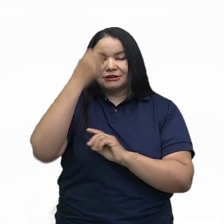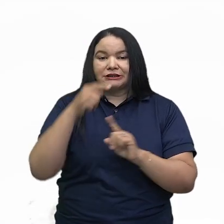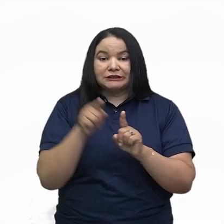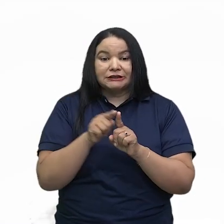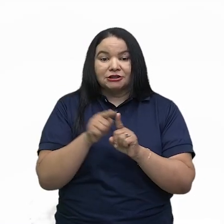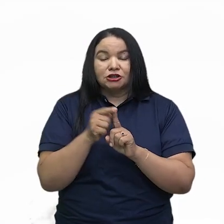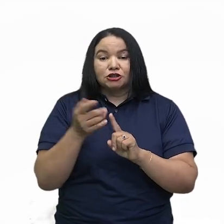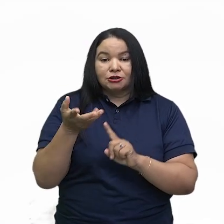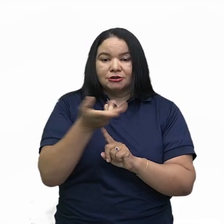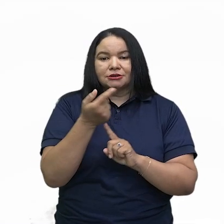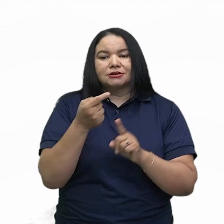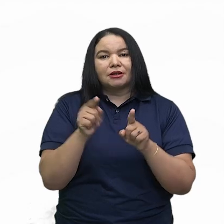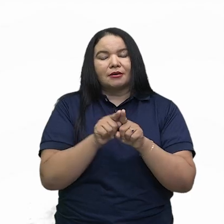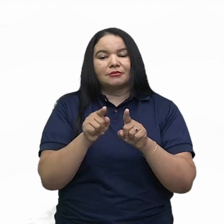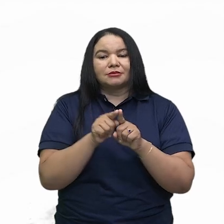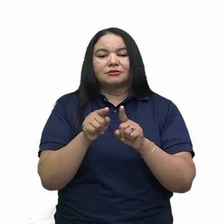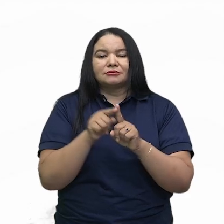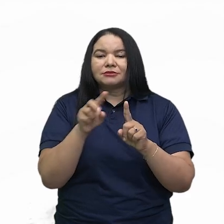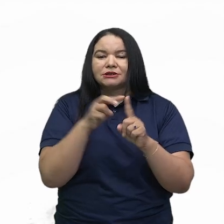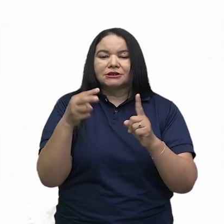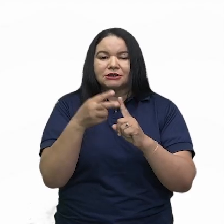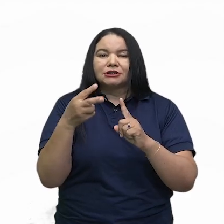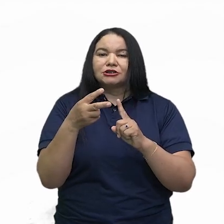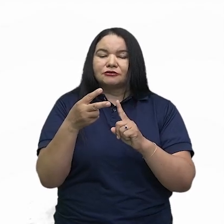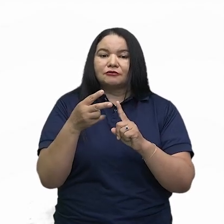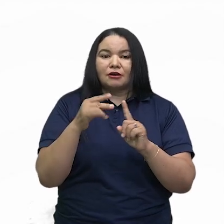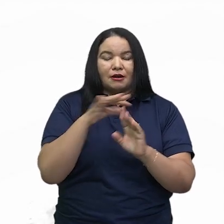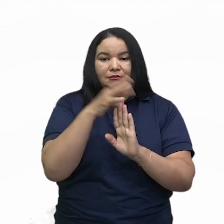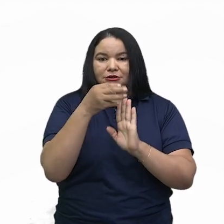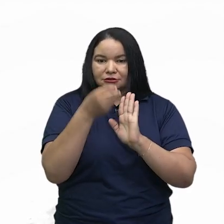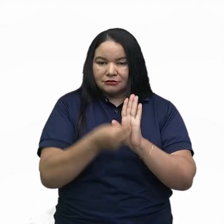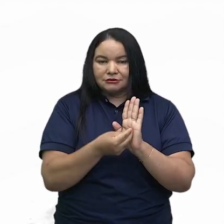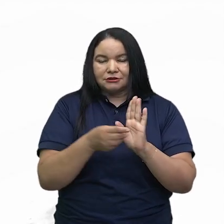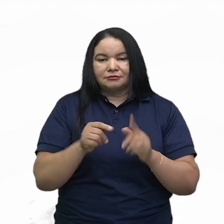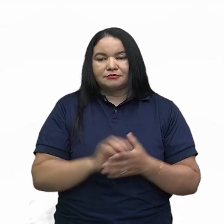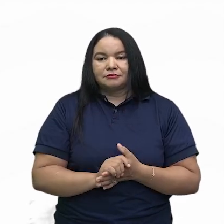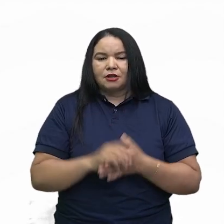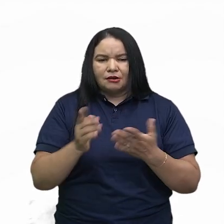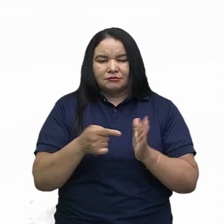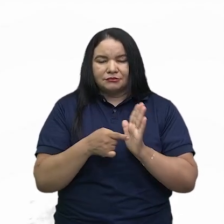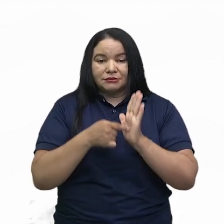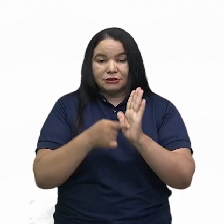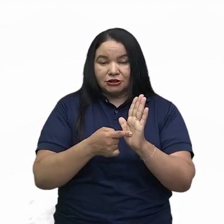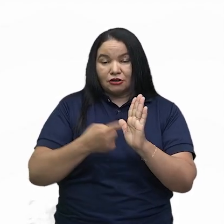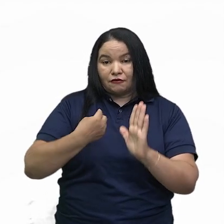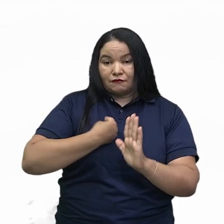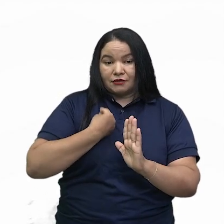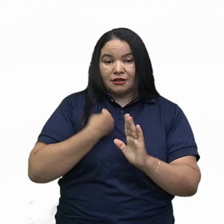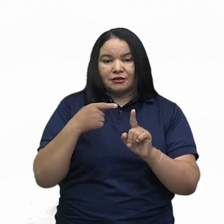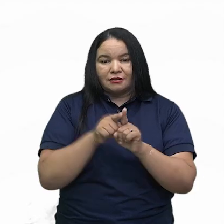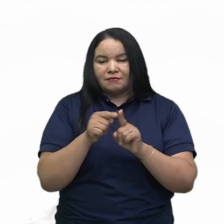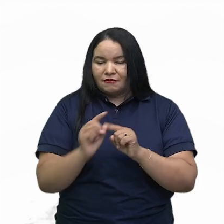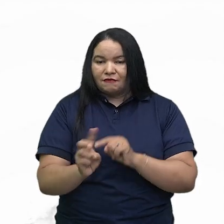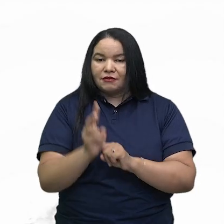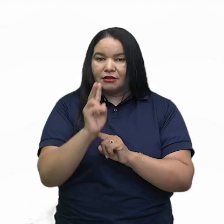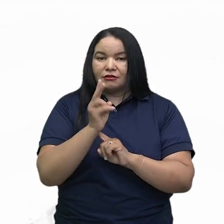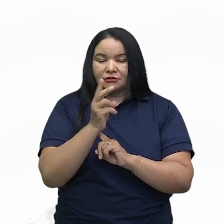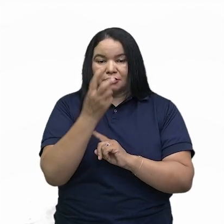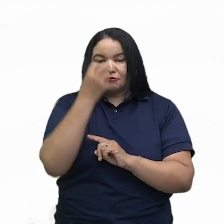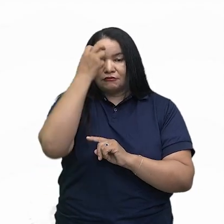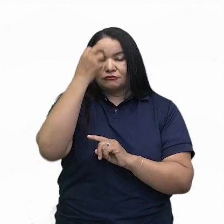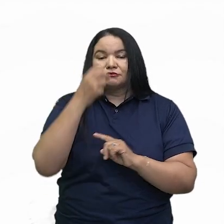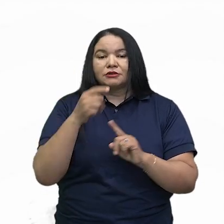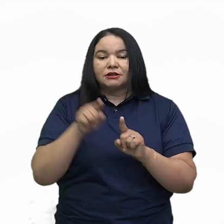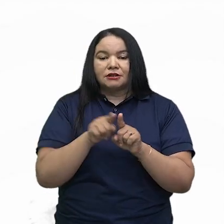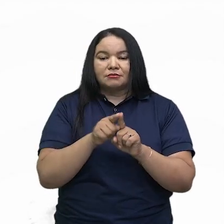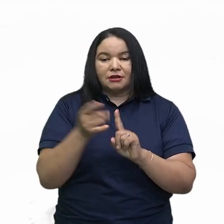olhar amazônico. Quando falamos de trazer para a nossa realidade, vamos perceber que é valorizar a cultura e a